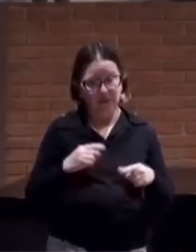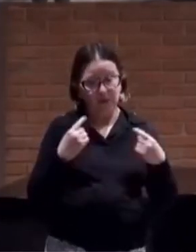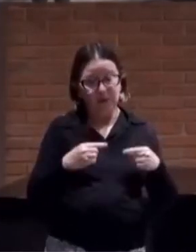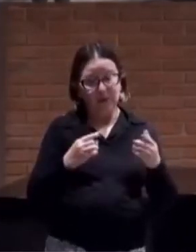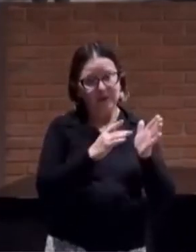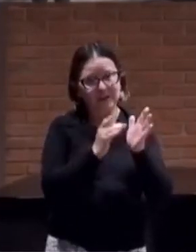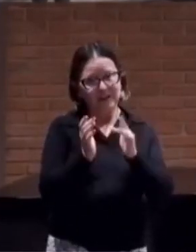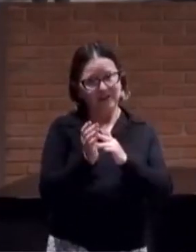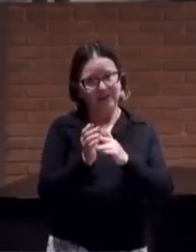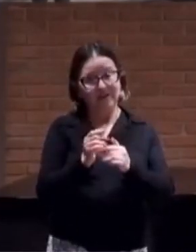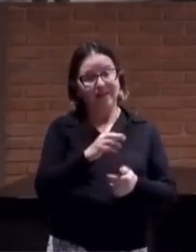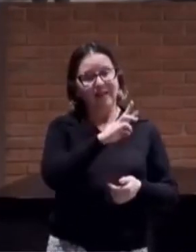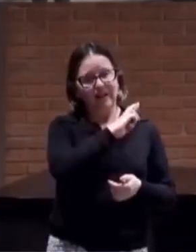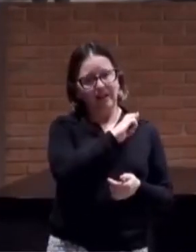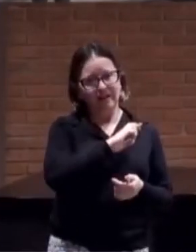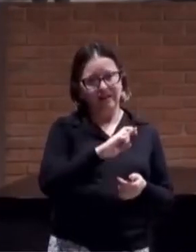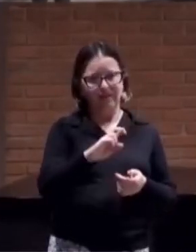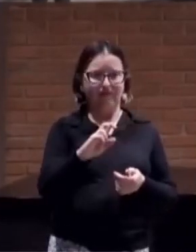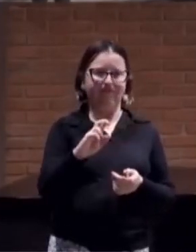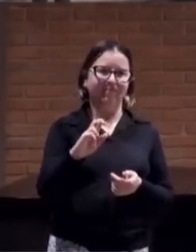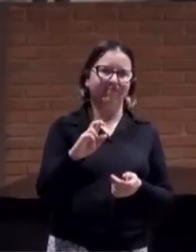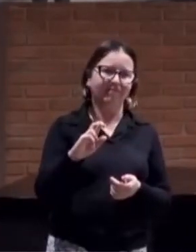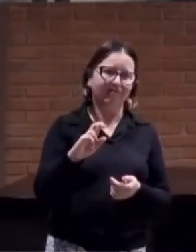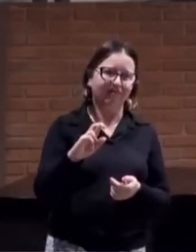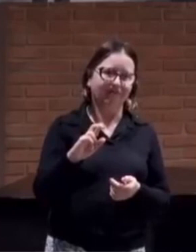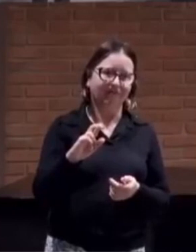Foi a religião.